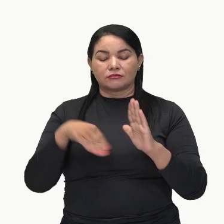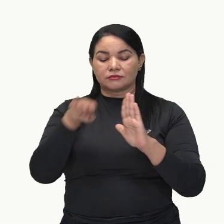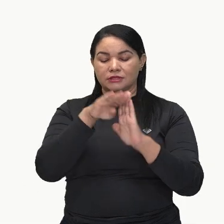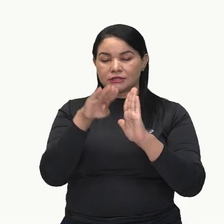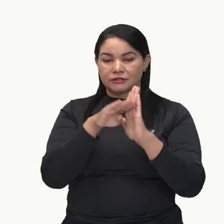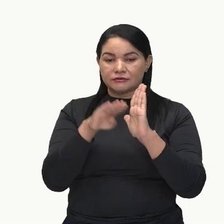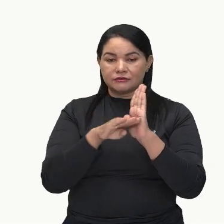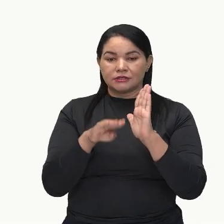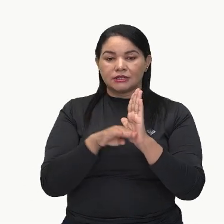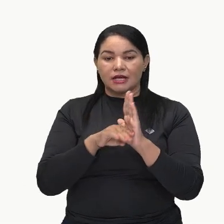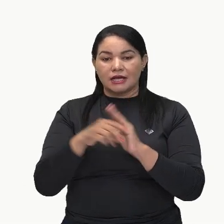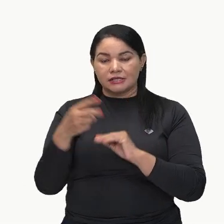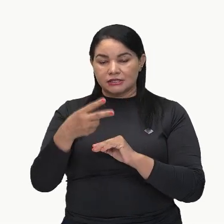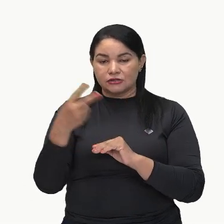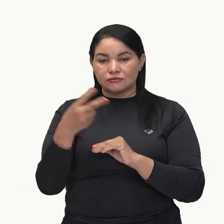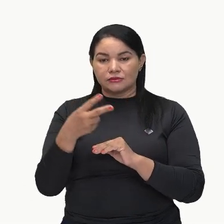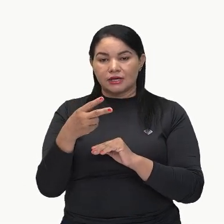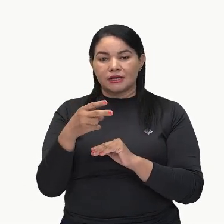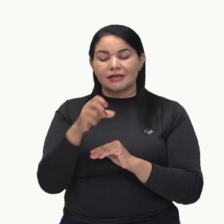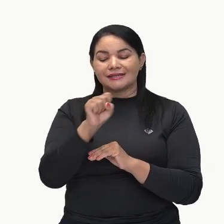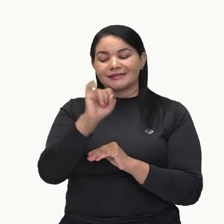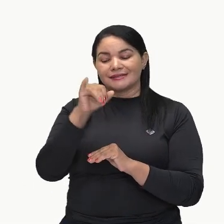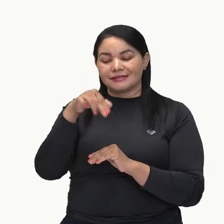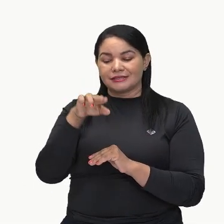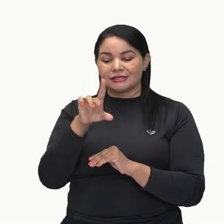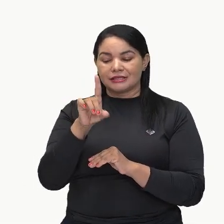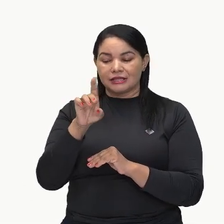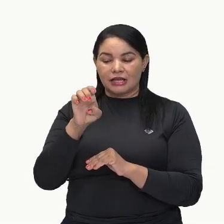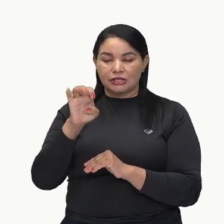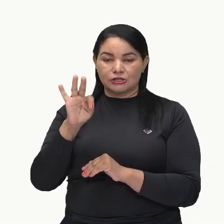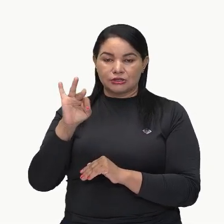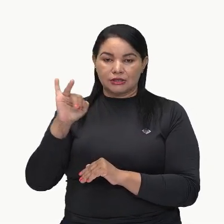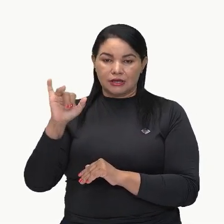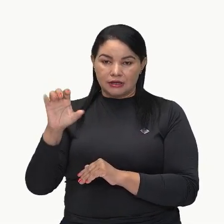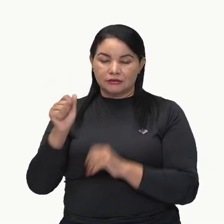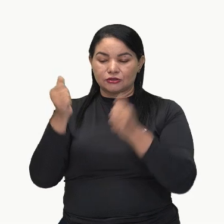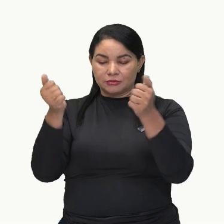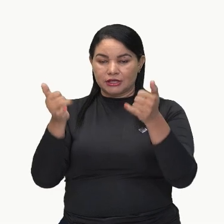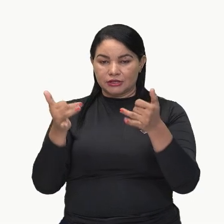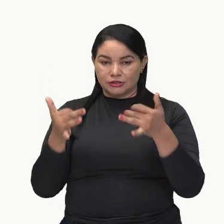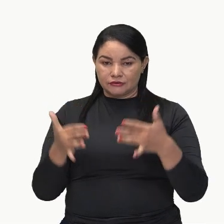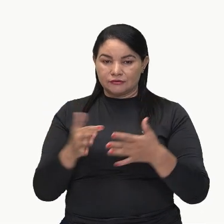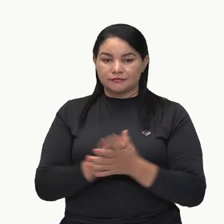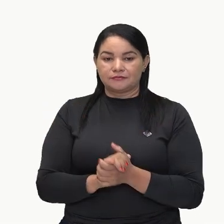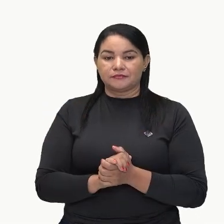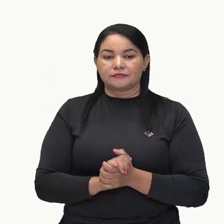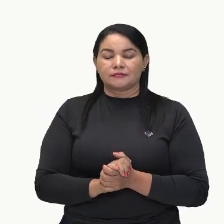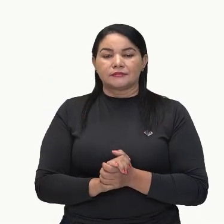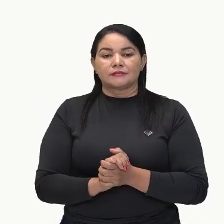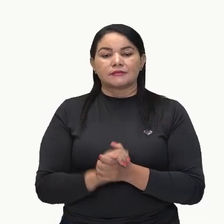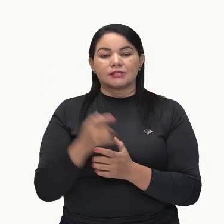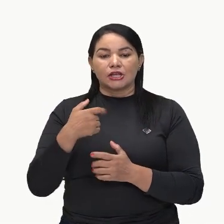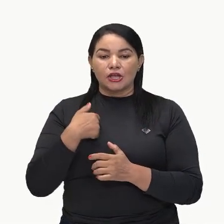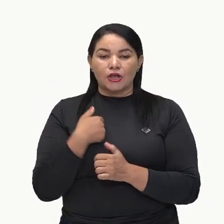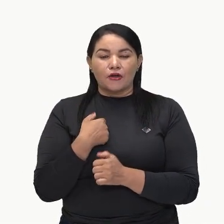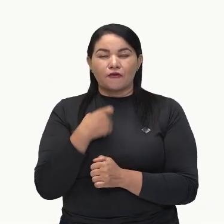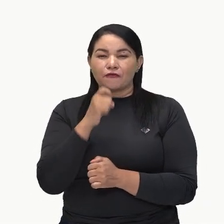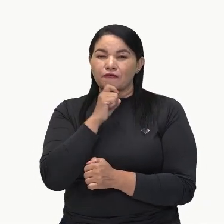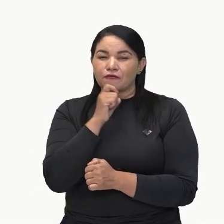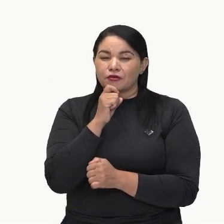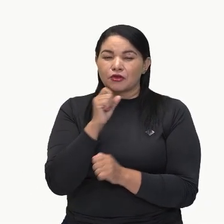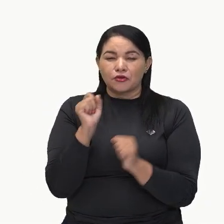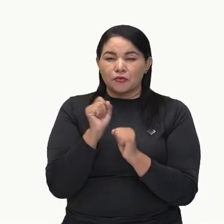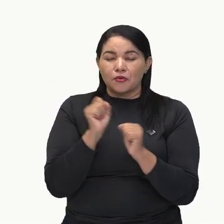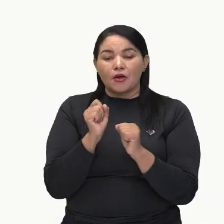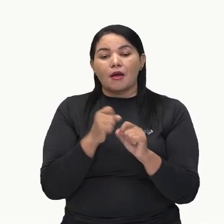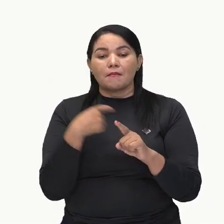sindética explicativa, tá? Segundo exemplo. Senti frio porque estava